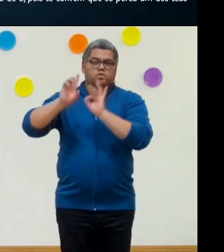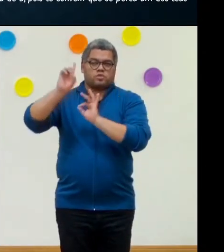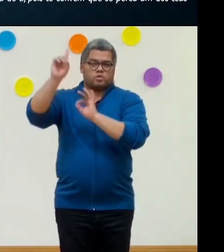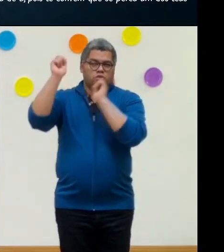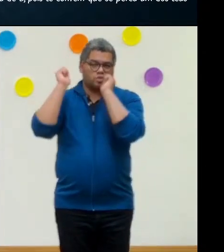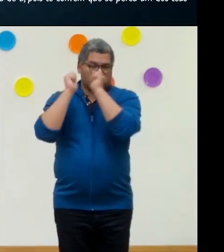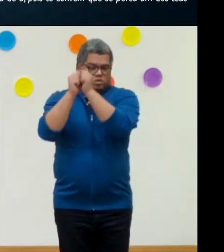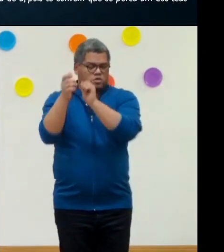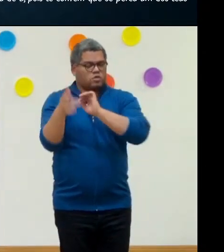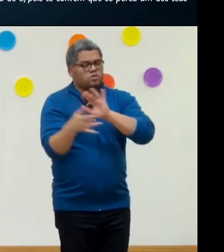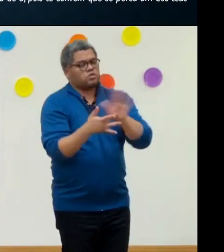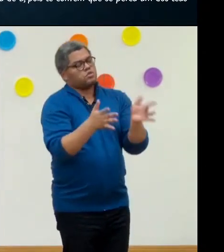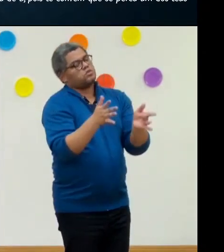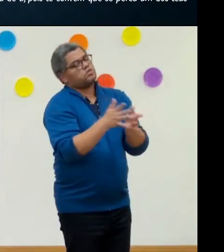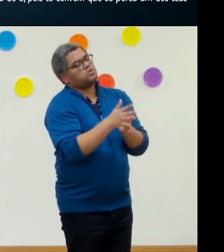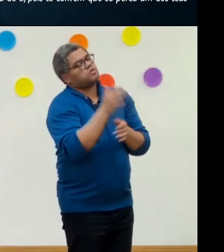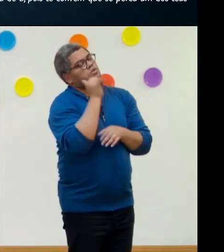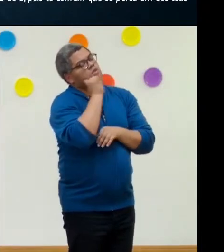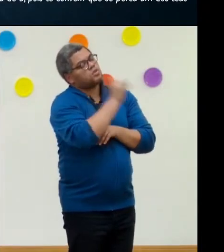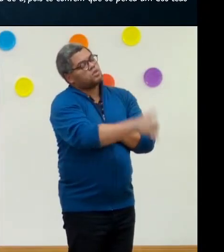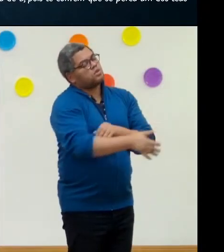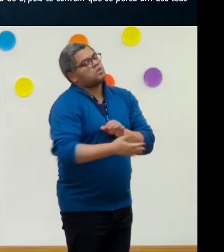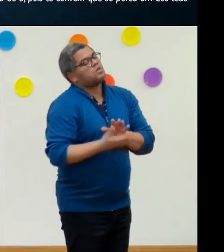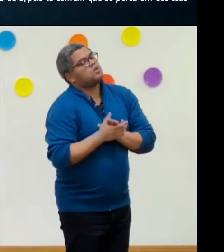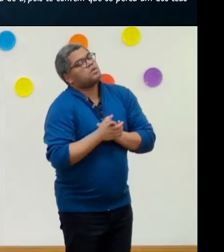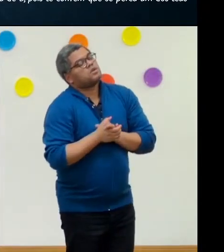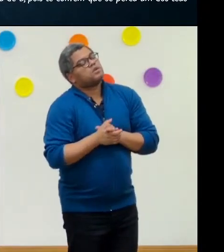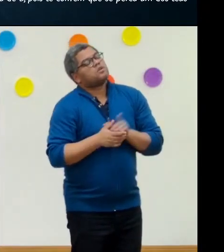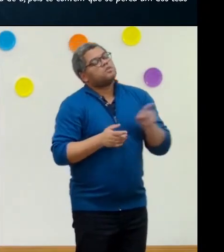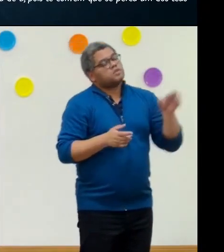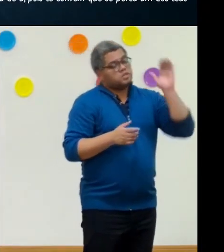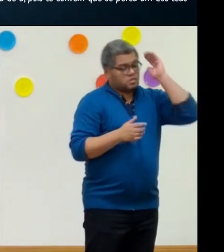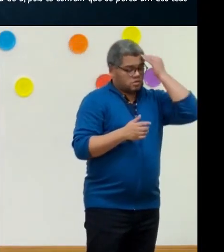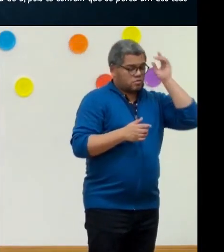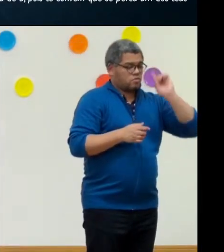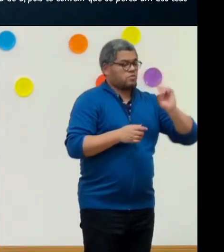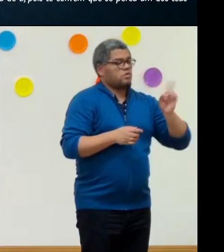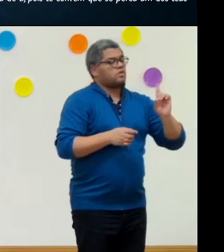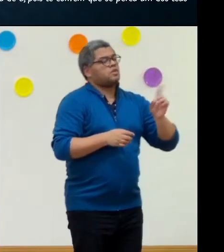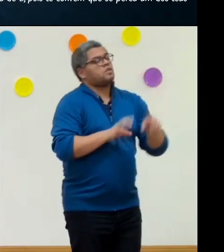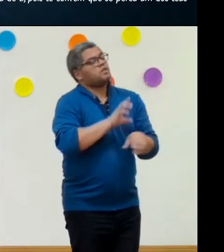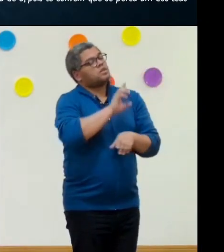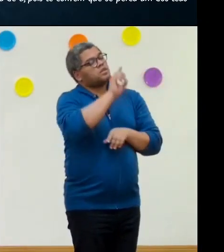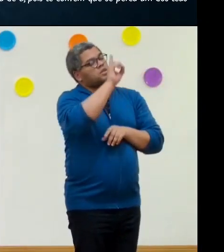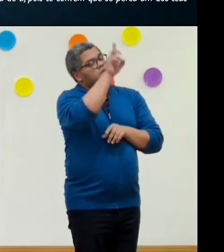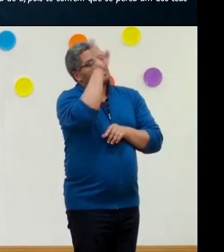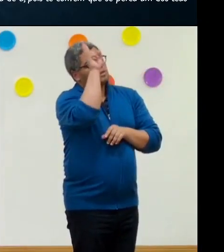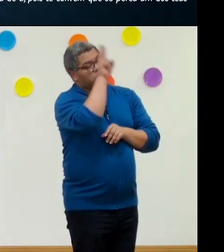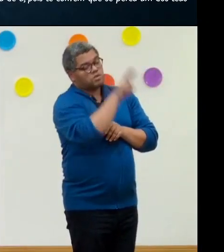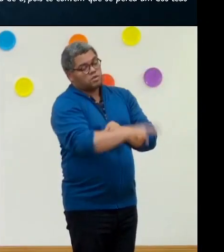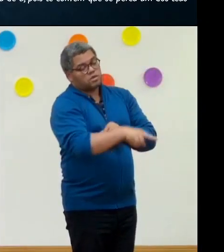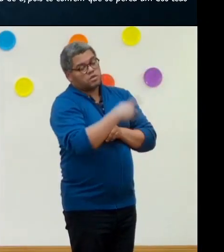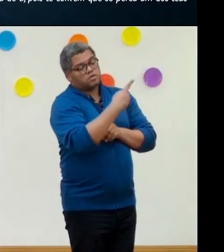Jesus fala assim, poxa, mas você não entendeu que Deus vê o seu coração. Para de ser fariseu.